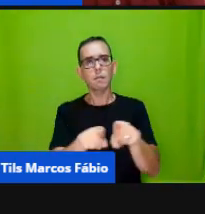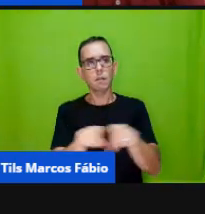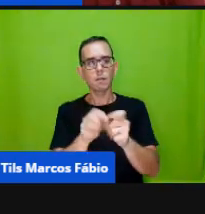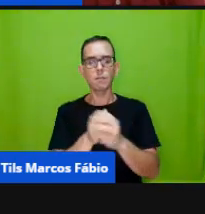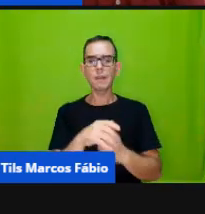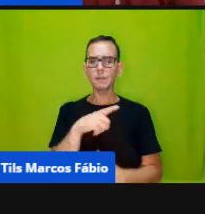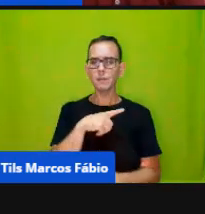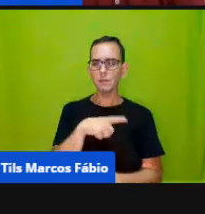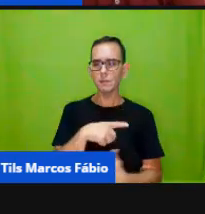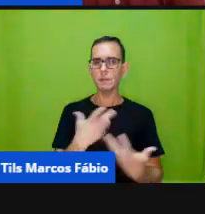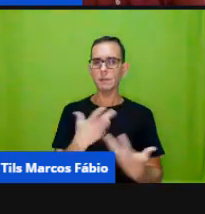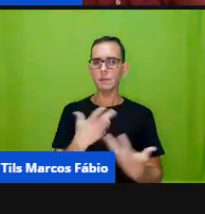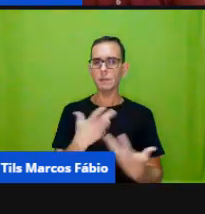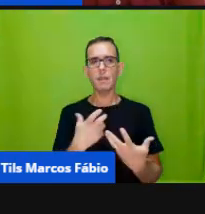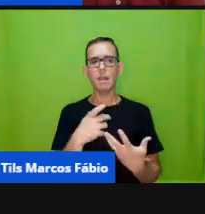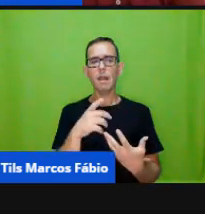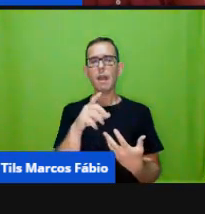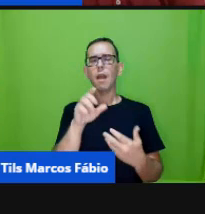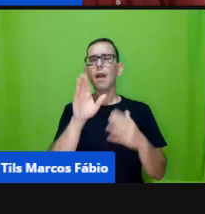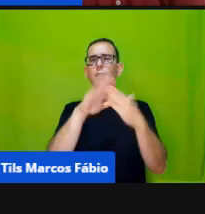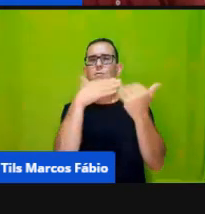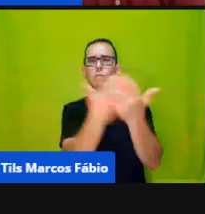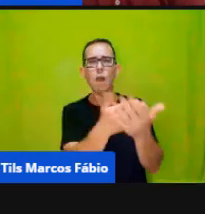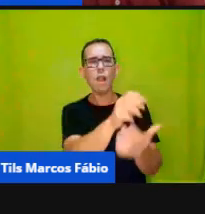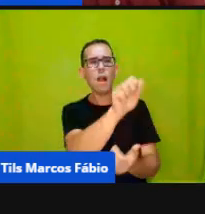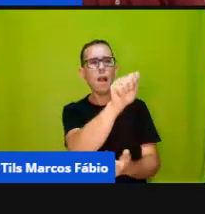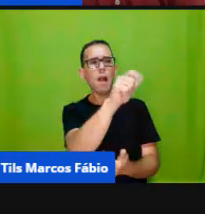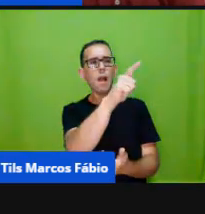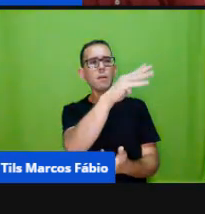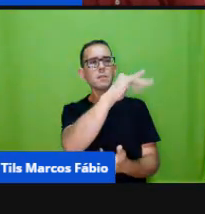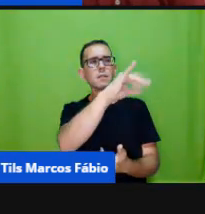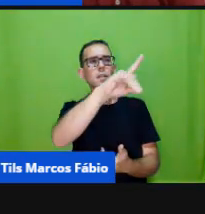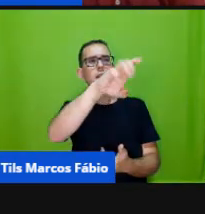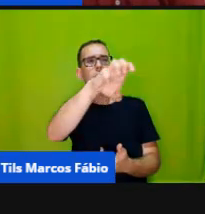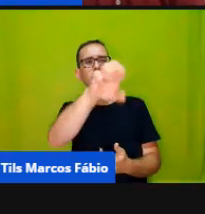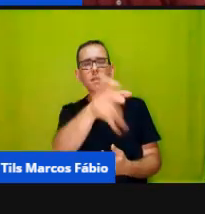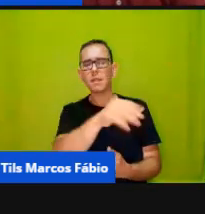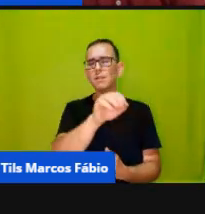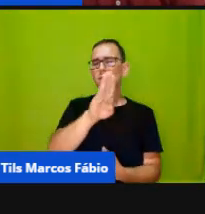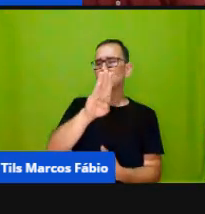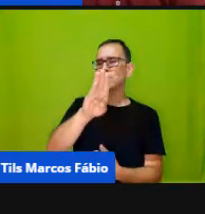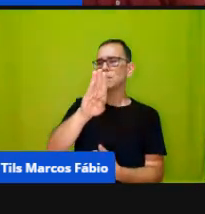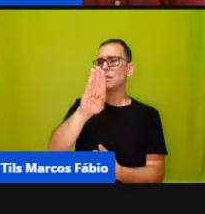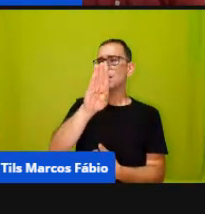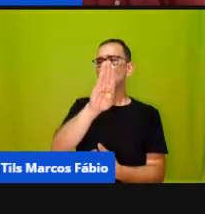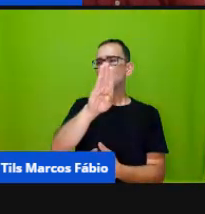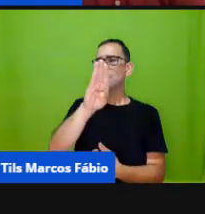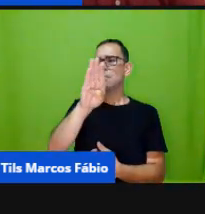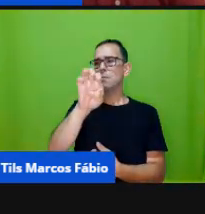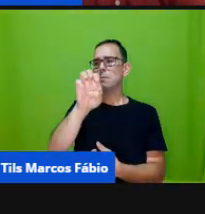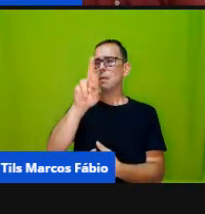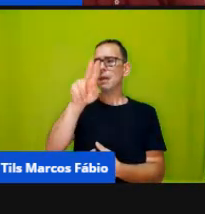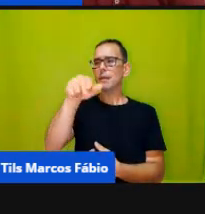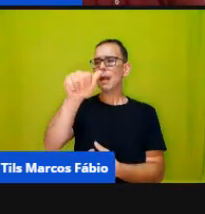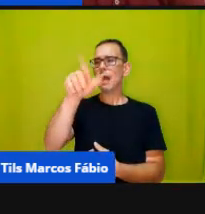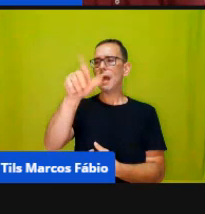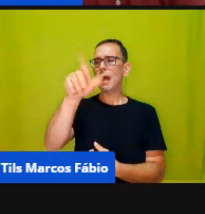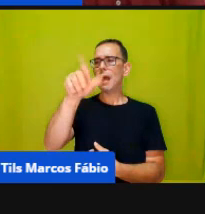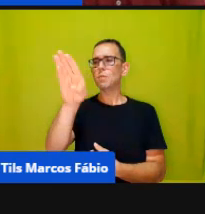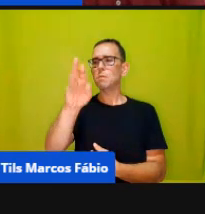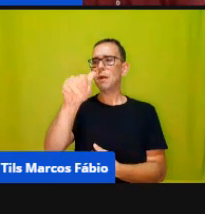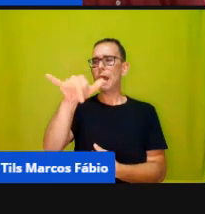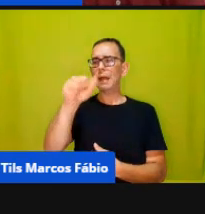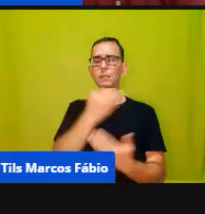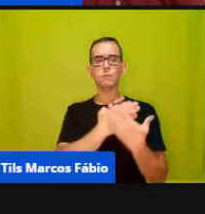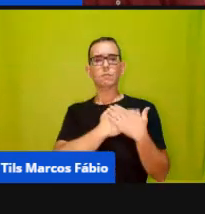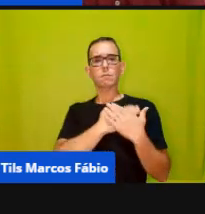ali o Alcide Pimentel, nós tínhamos o Bernardo Baís, que sediavam o Dona Neta, que